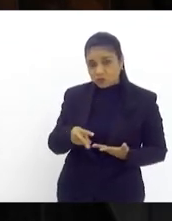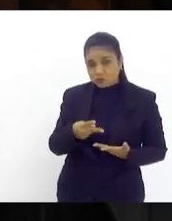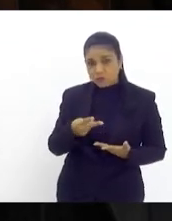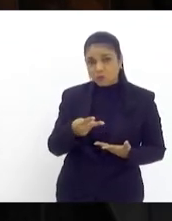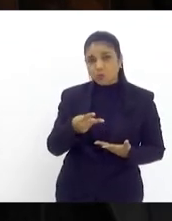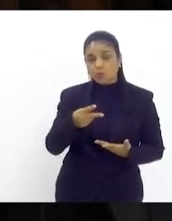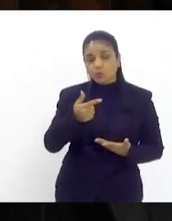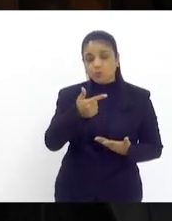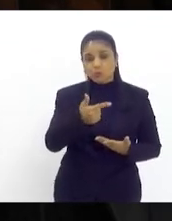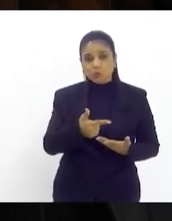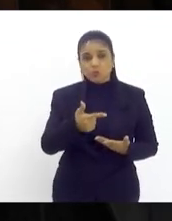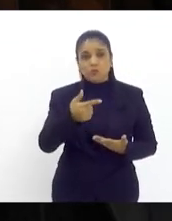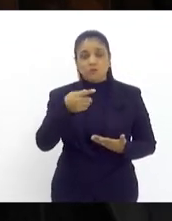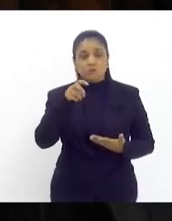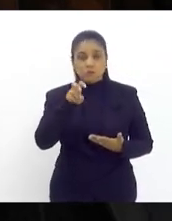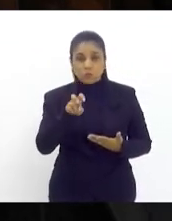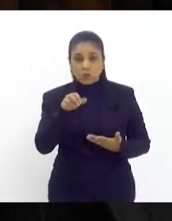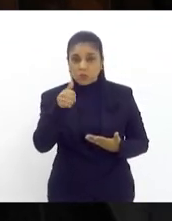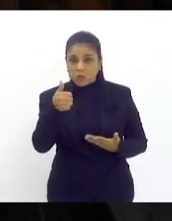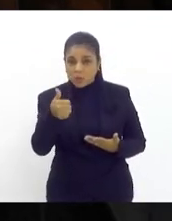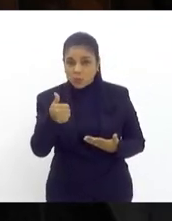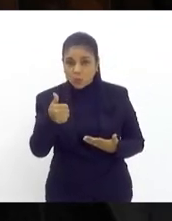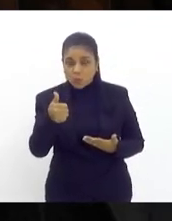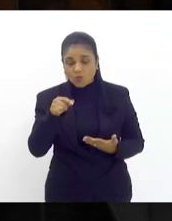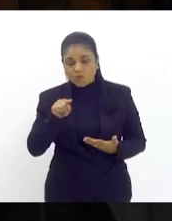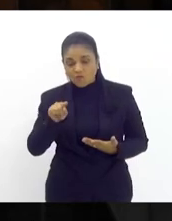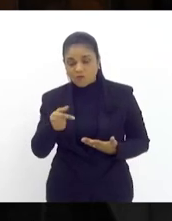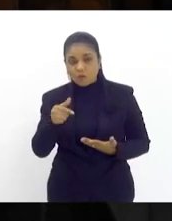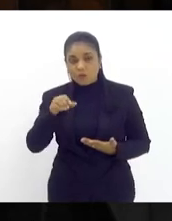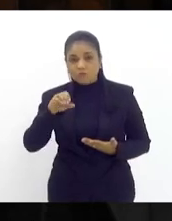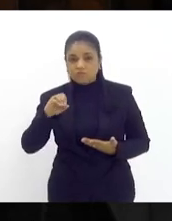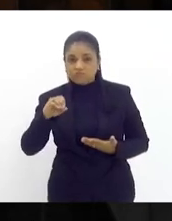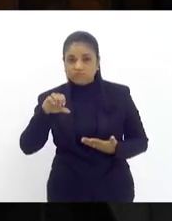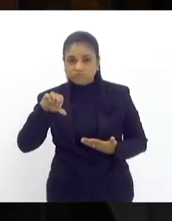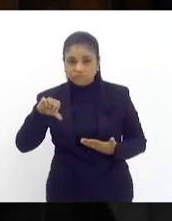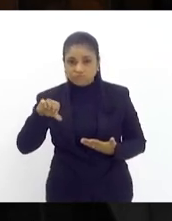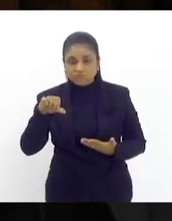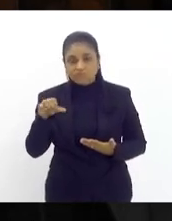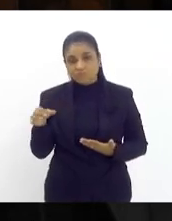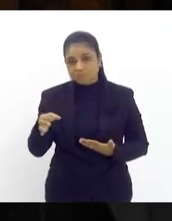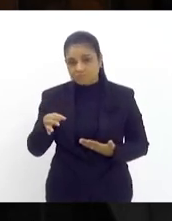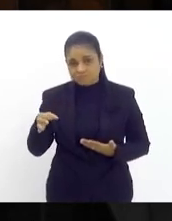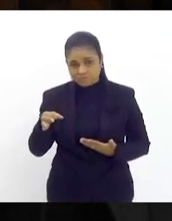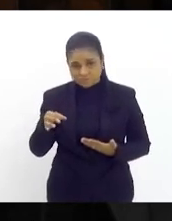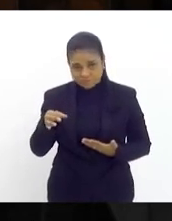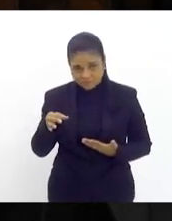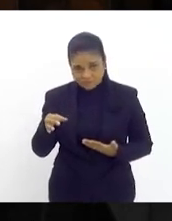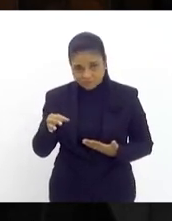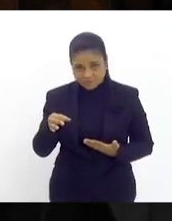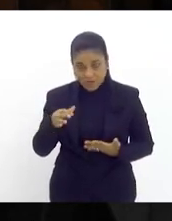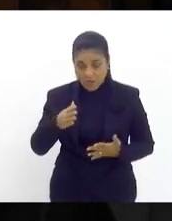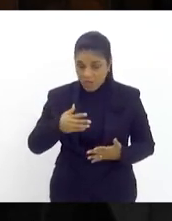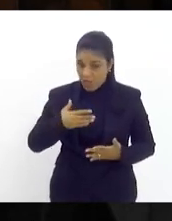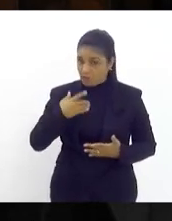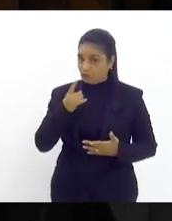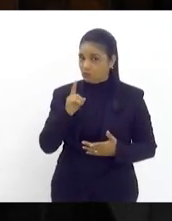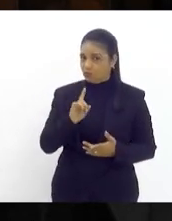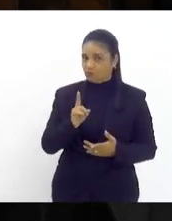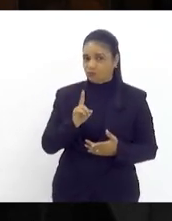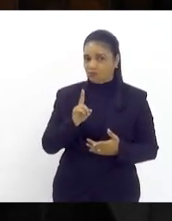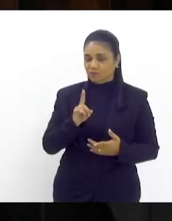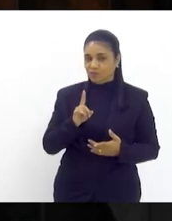2.251 e 9 centavos não se assuste Professor